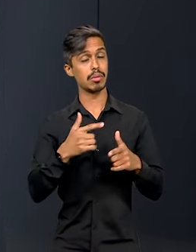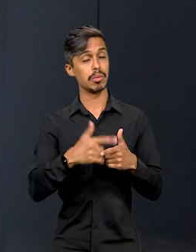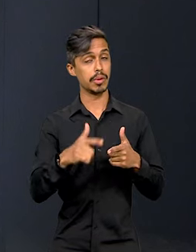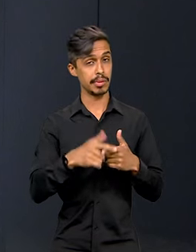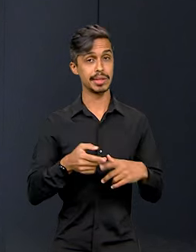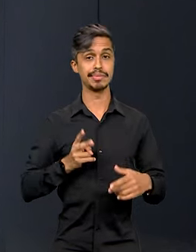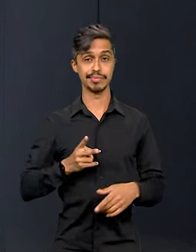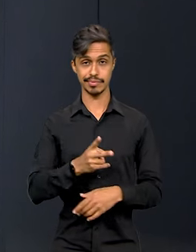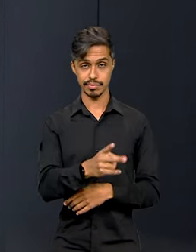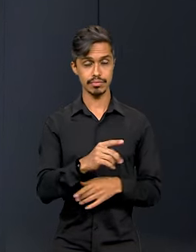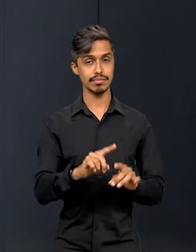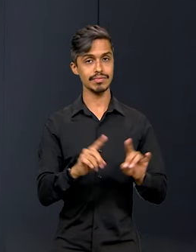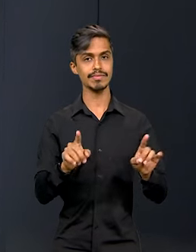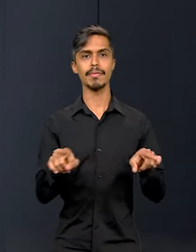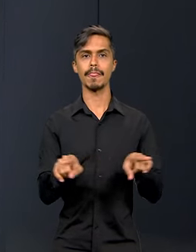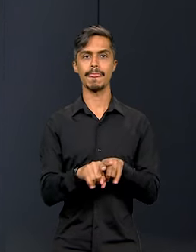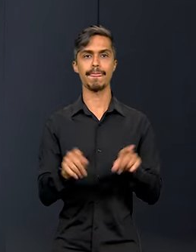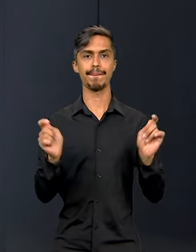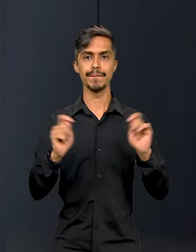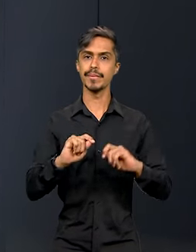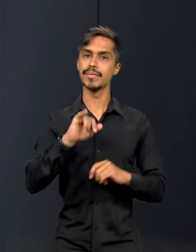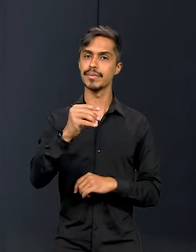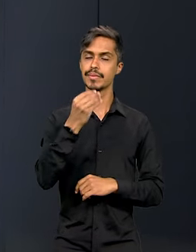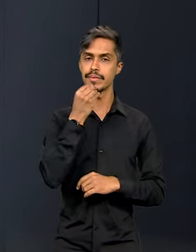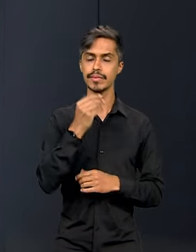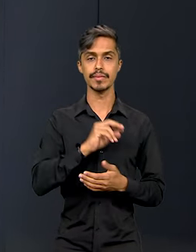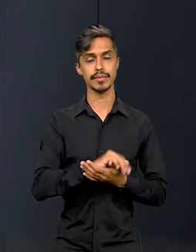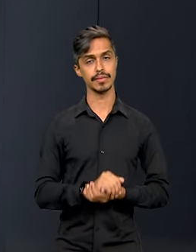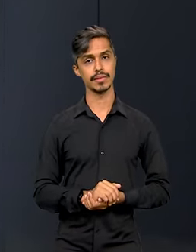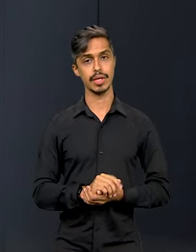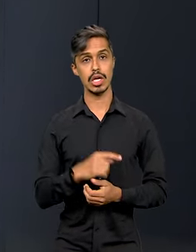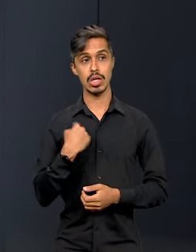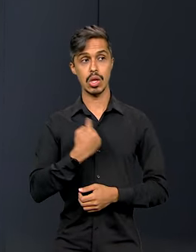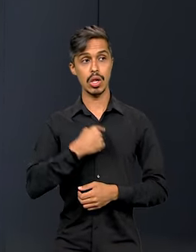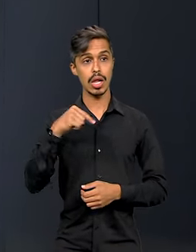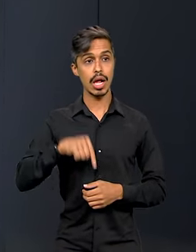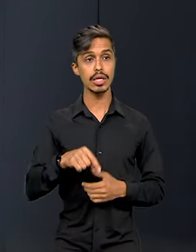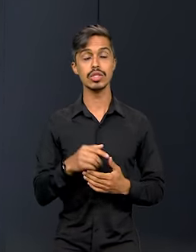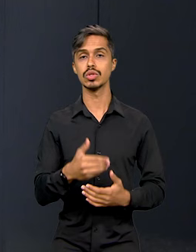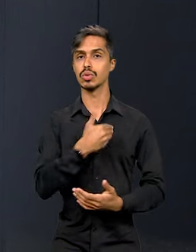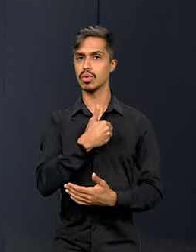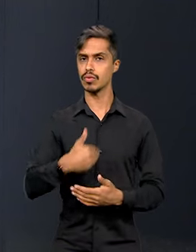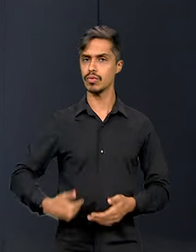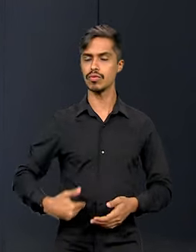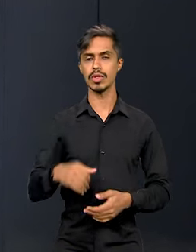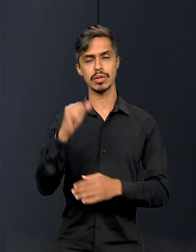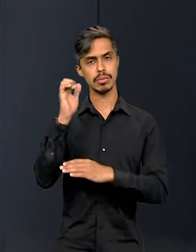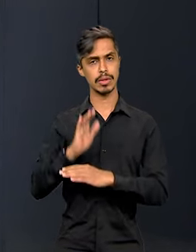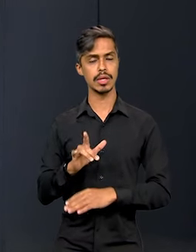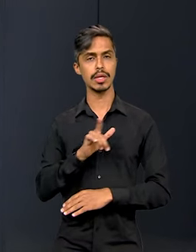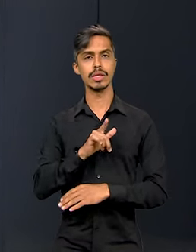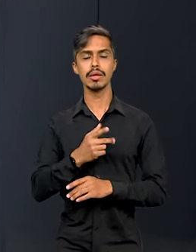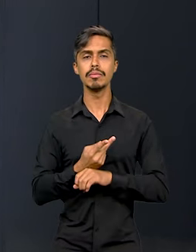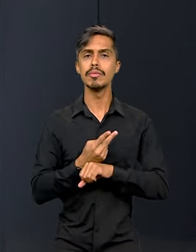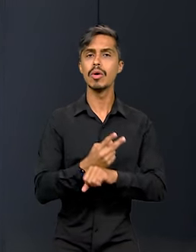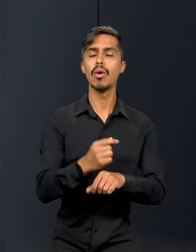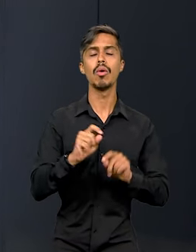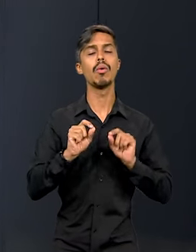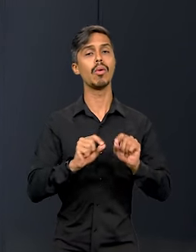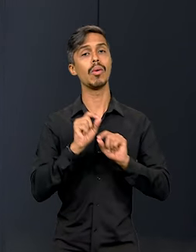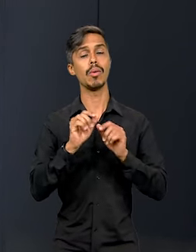ser um problema e vem sendo mas eles também podem ser uma oportunidade e nós aqui no governo brasileiro temos buscado